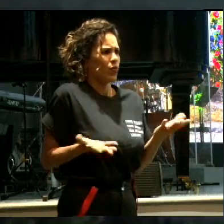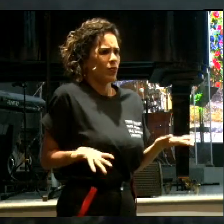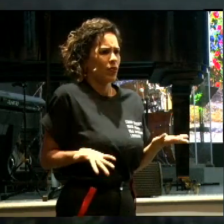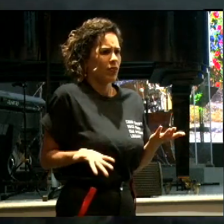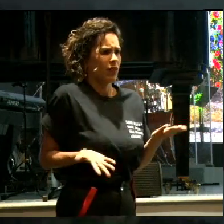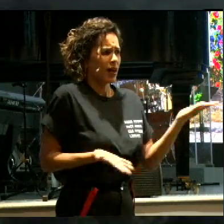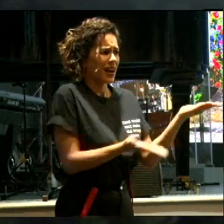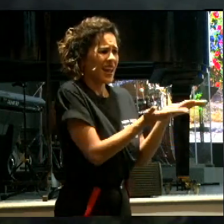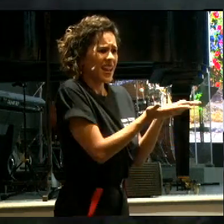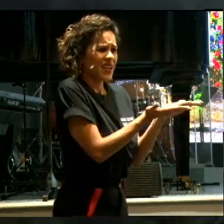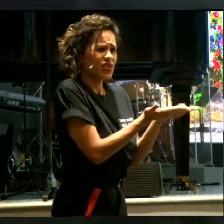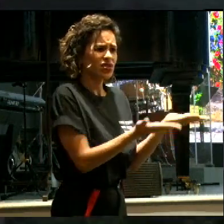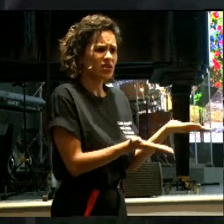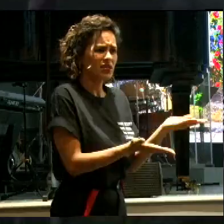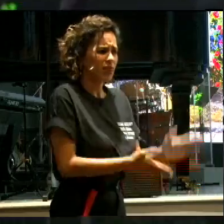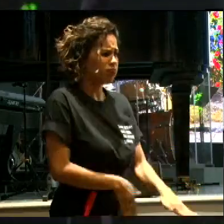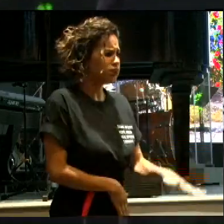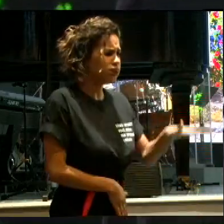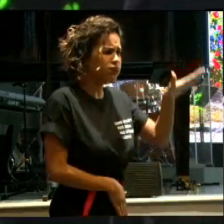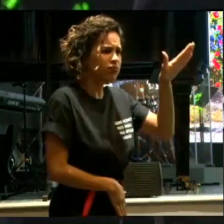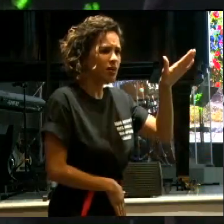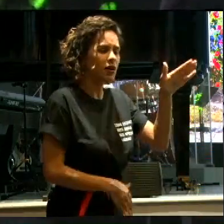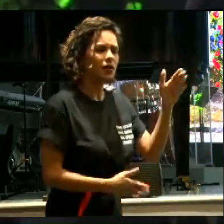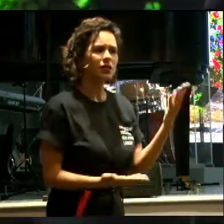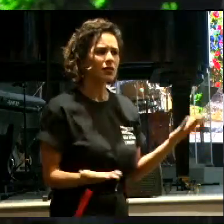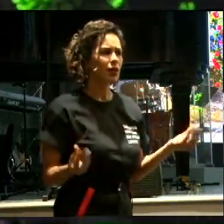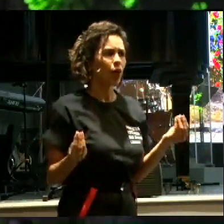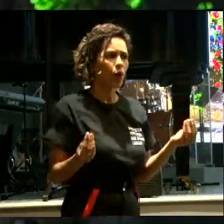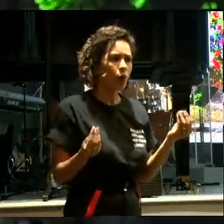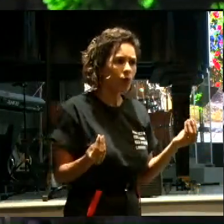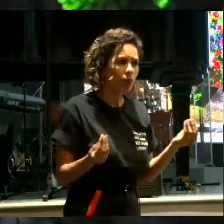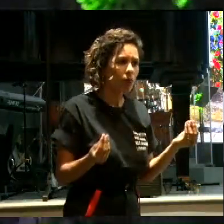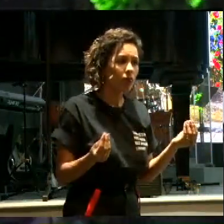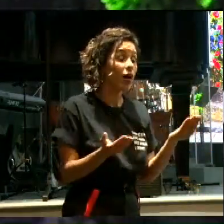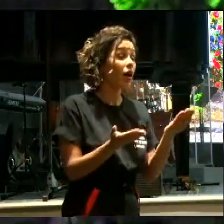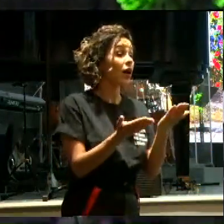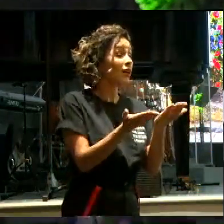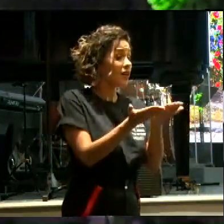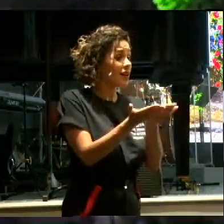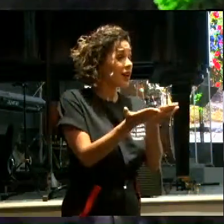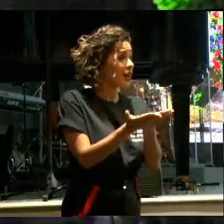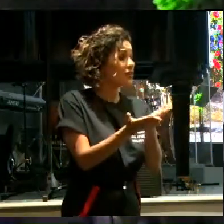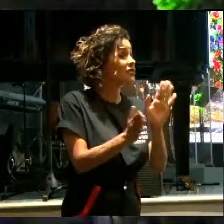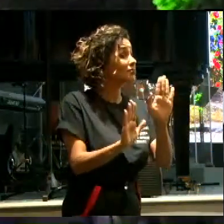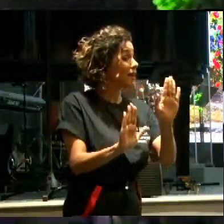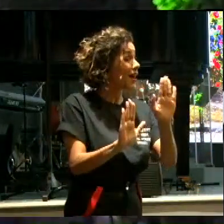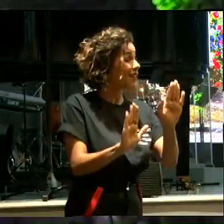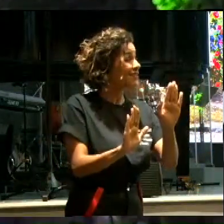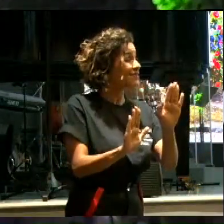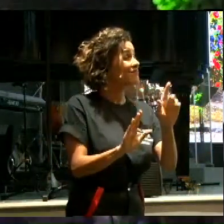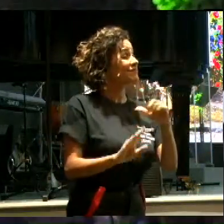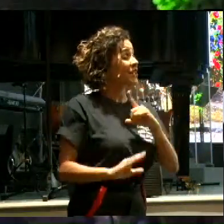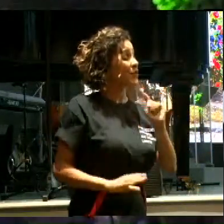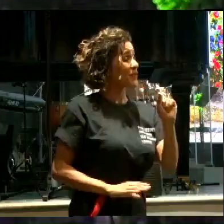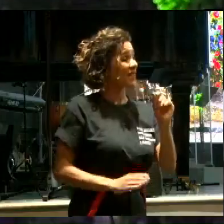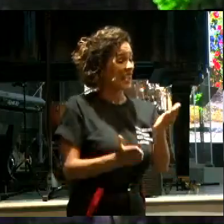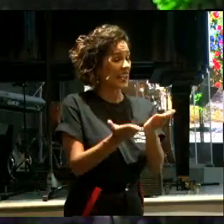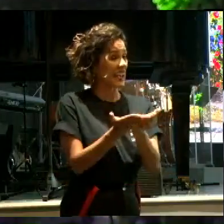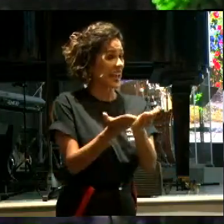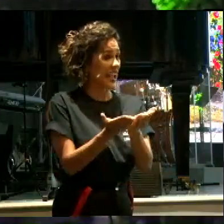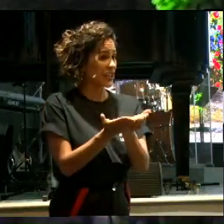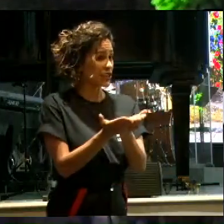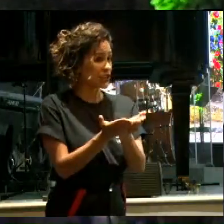gente? O tal do... O crente, um pé dentro, um pé fora da igreja. Sabe por